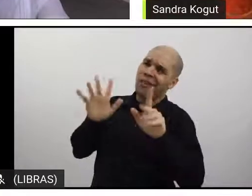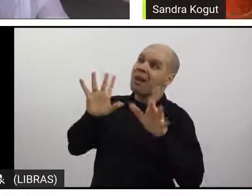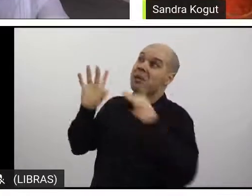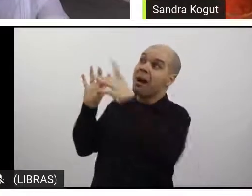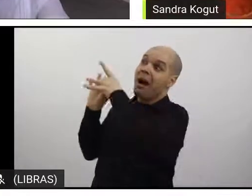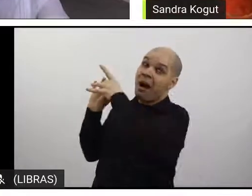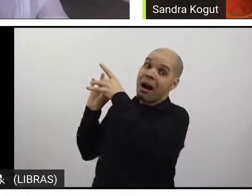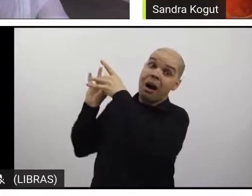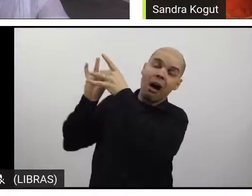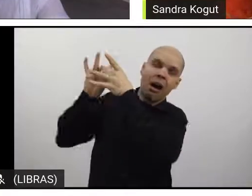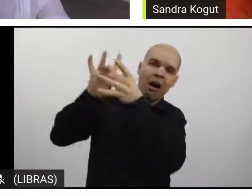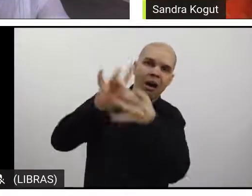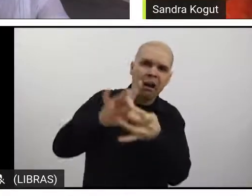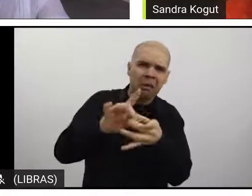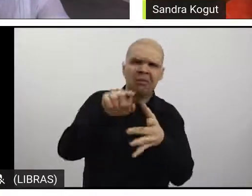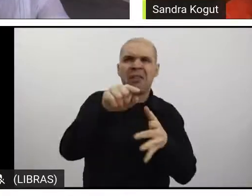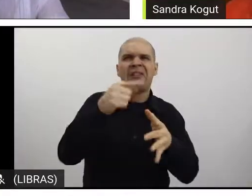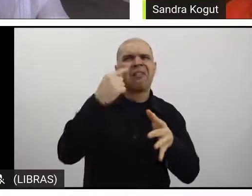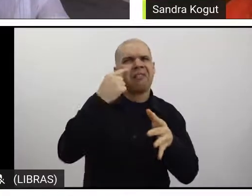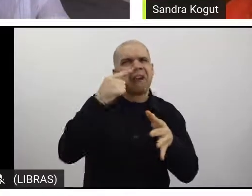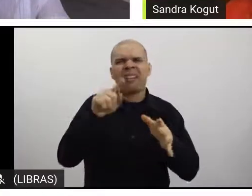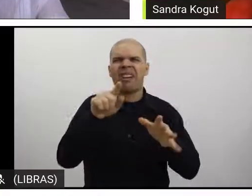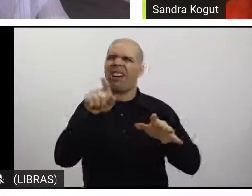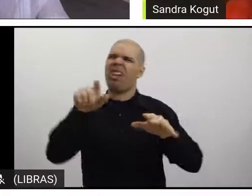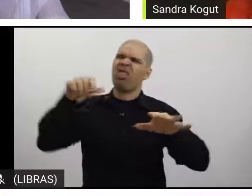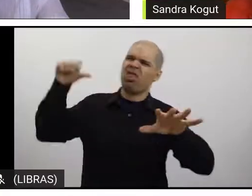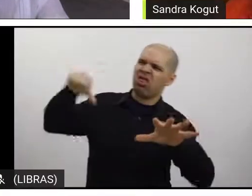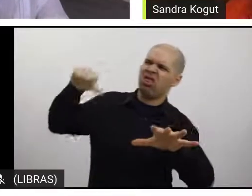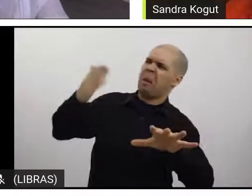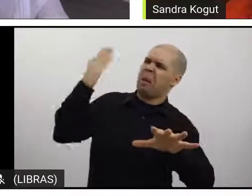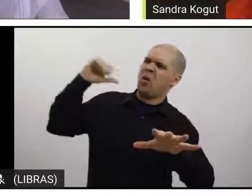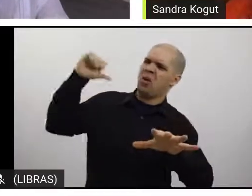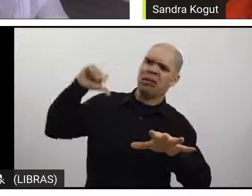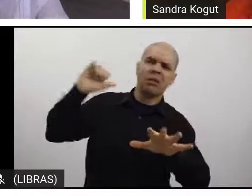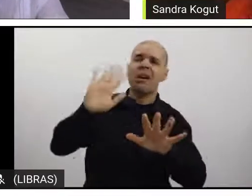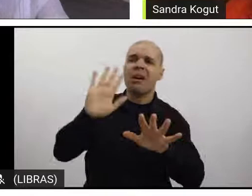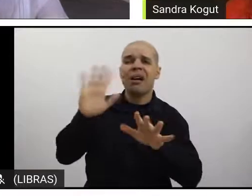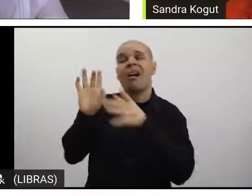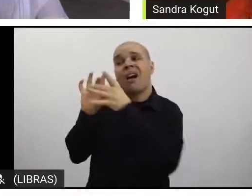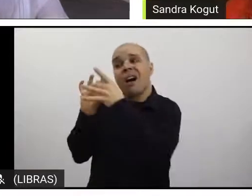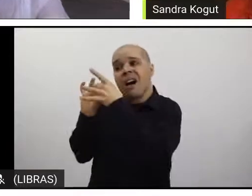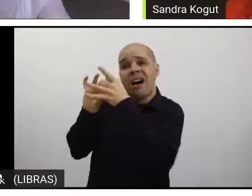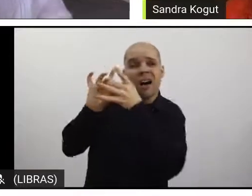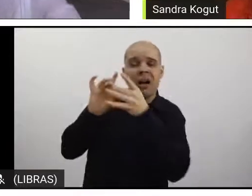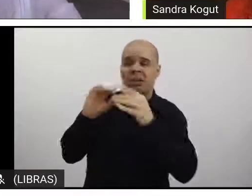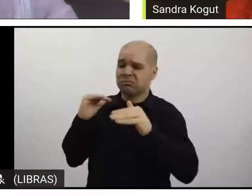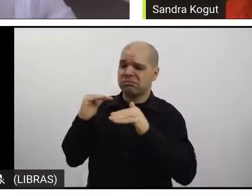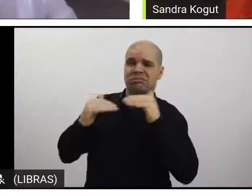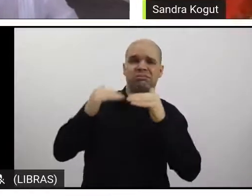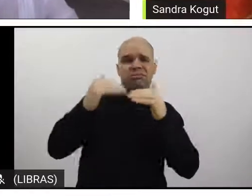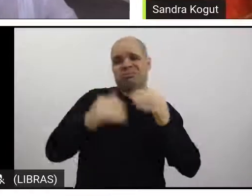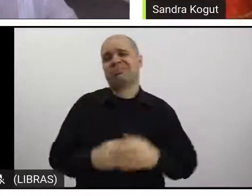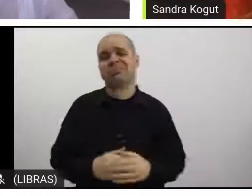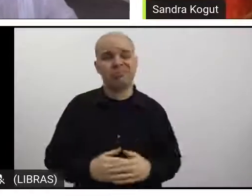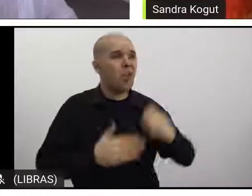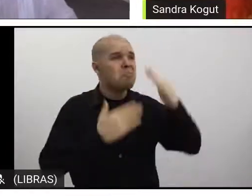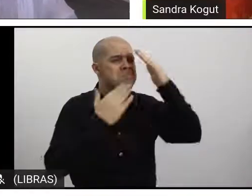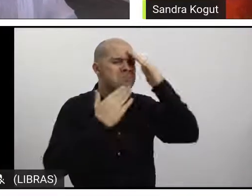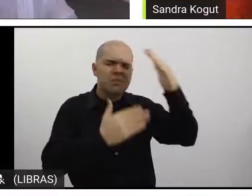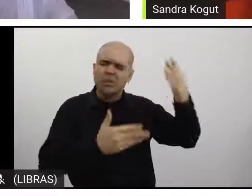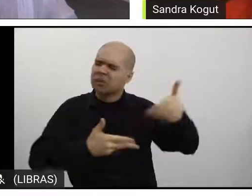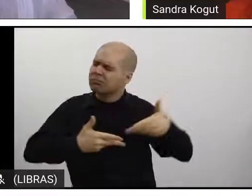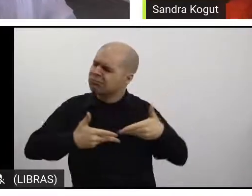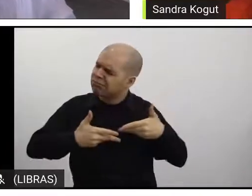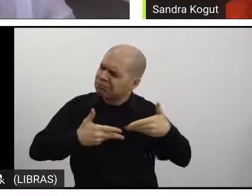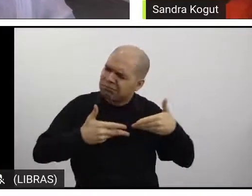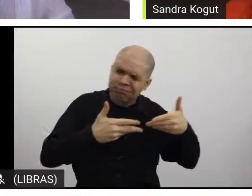tem um diálogo entre essas duas épocas. Muito legal, obrigada pelo convite, por tudo que você fez aí, essa